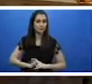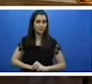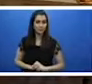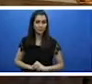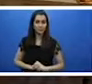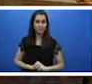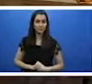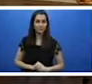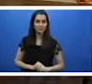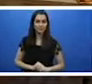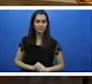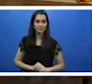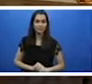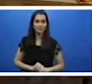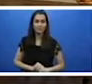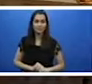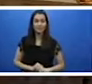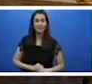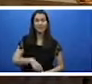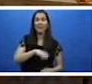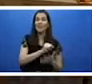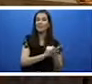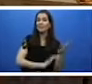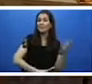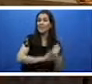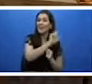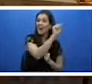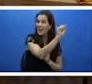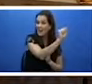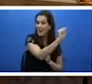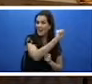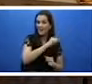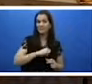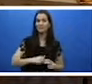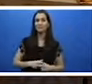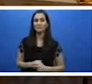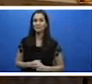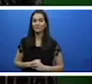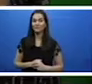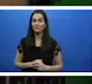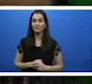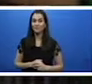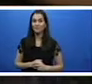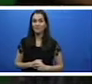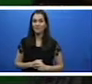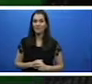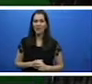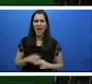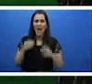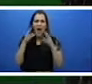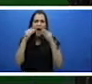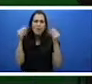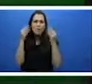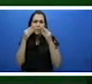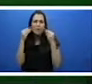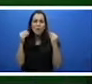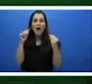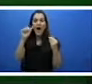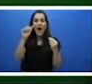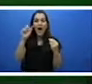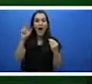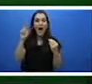Vamos responder. Olha só. Vamos primeiro fazer a observação. A raposa do Ártico, também chamada